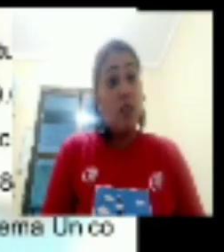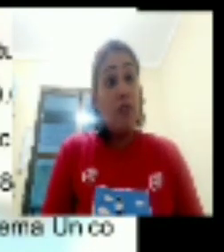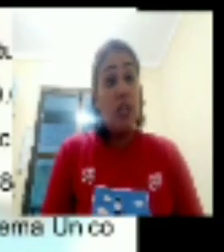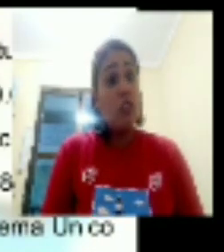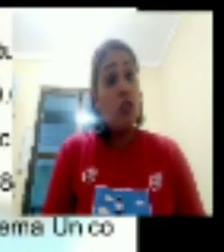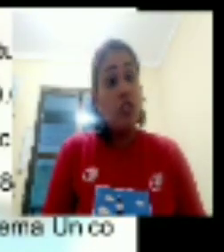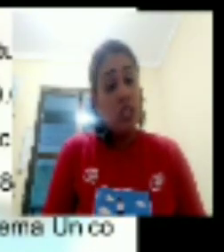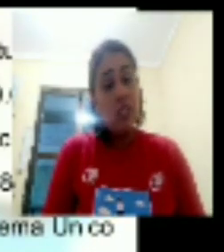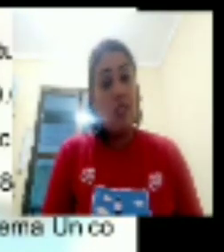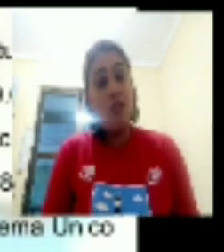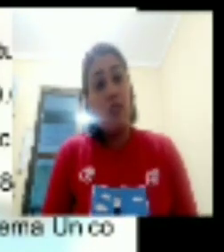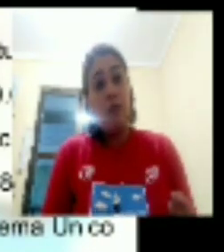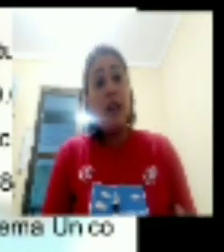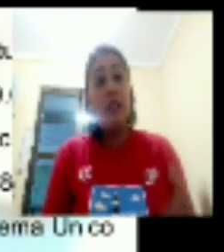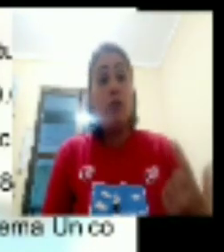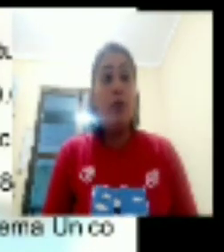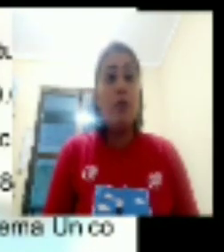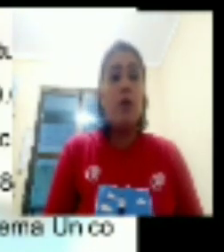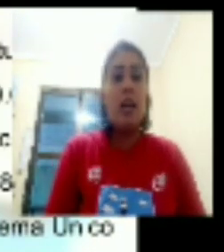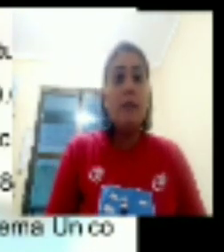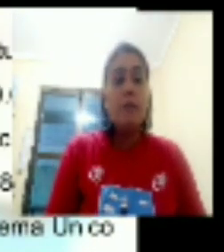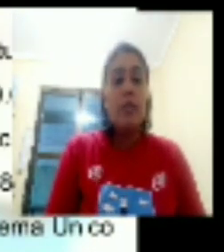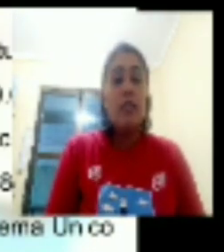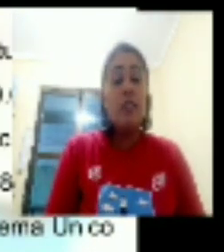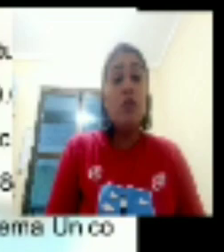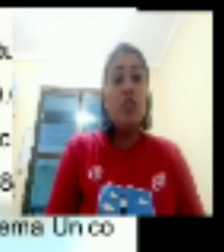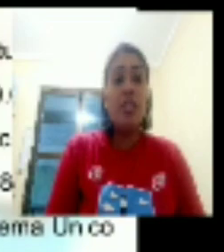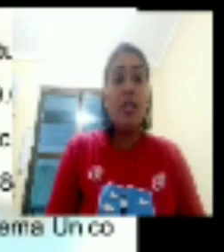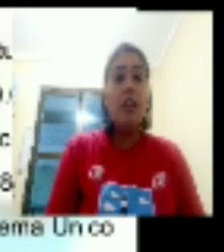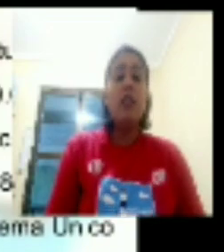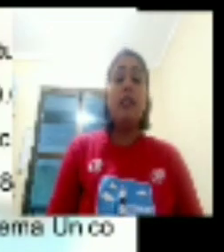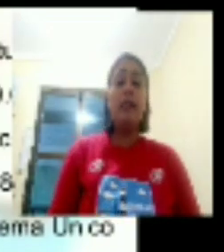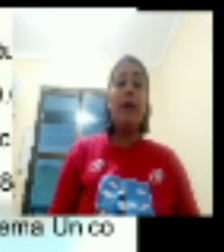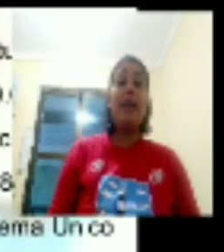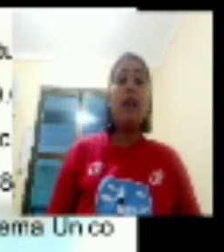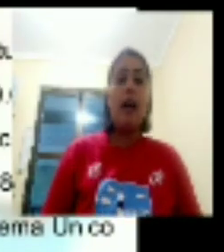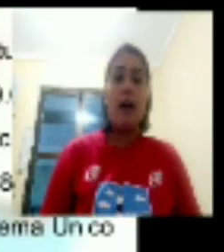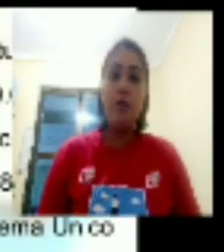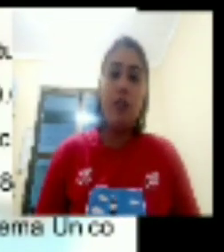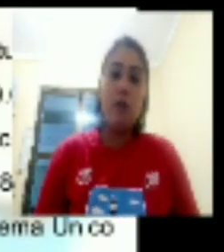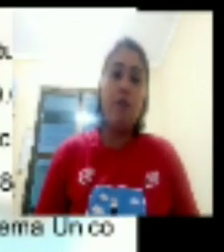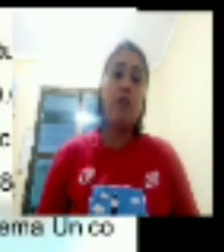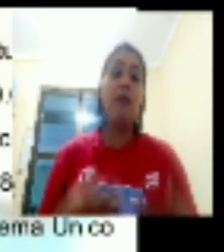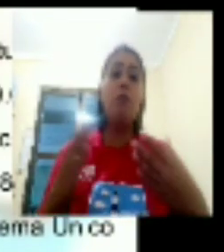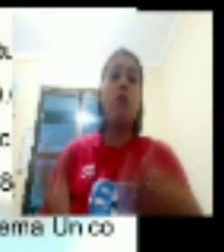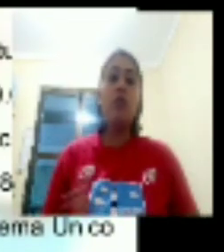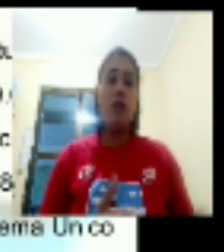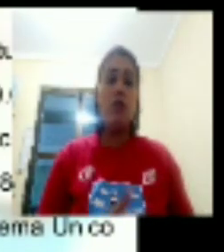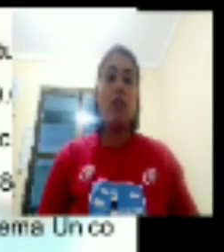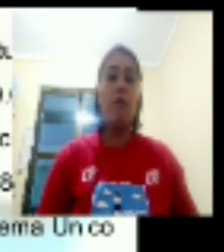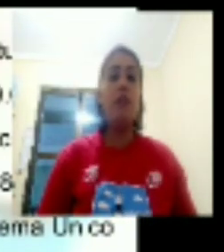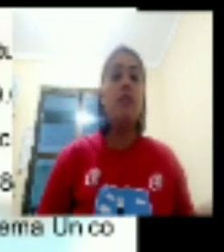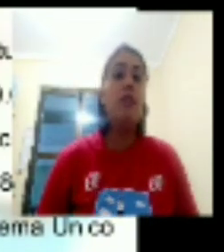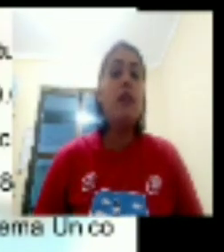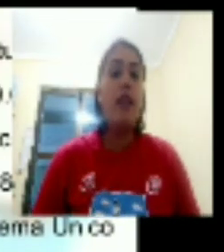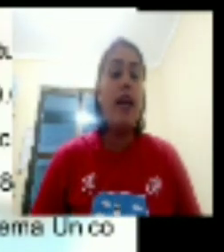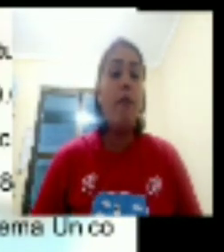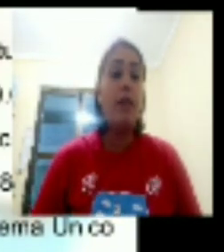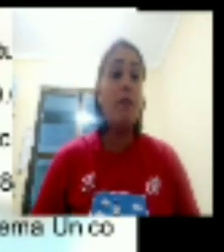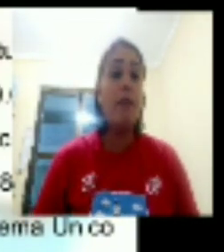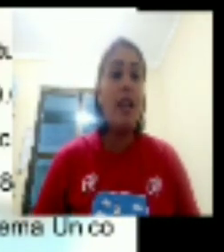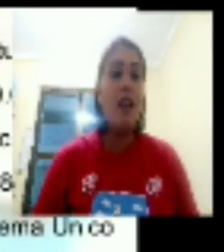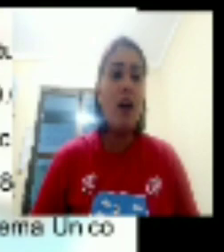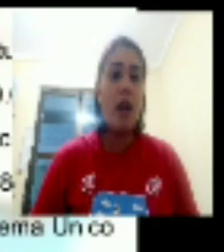Tem gente que fica 2, 3 anos esperando por uma cirurgia. Então é claro e óbvio que tem muita coisa que precisa